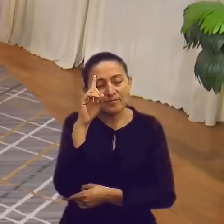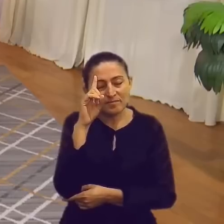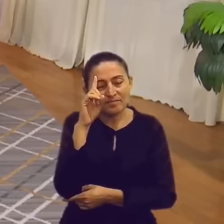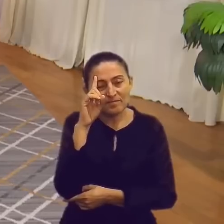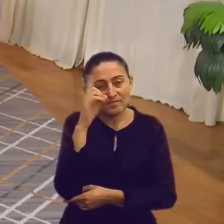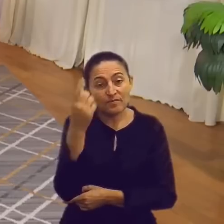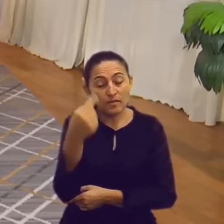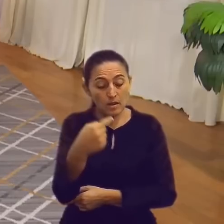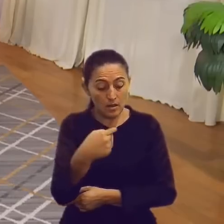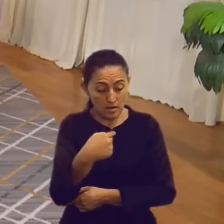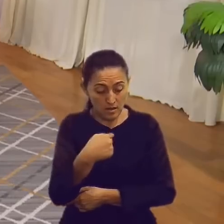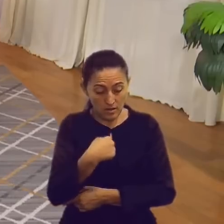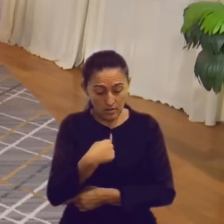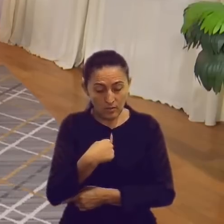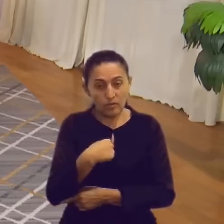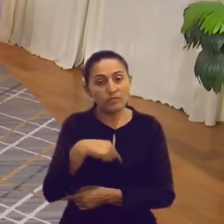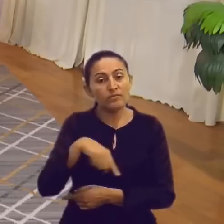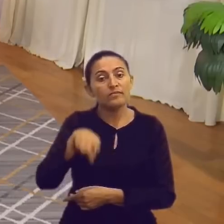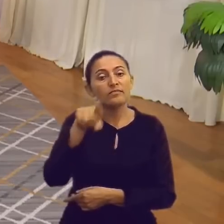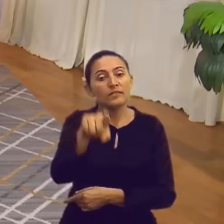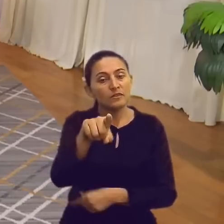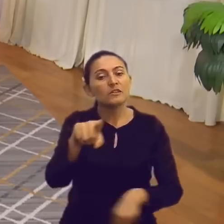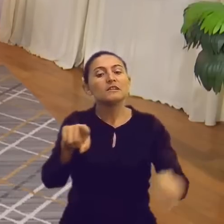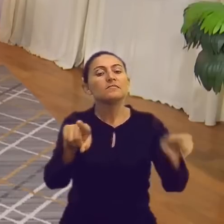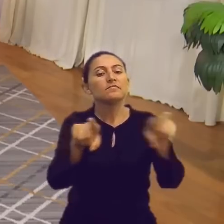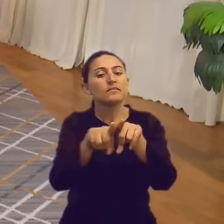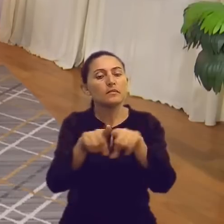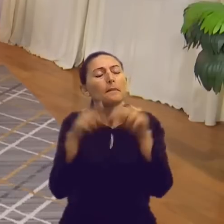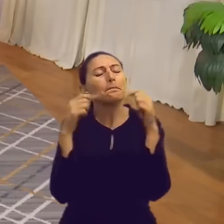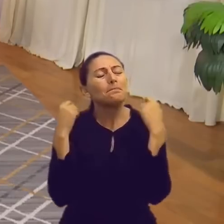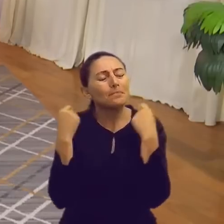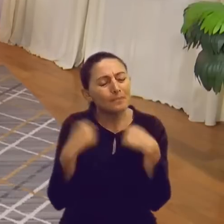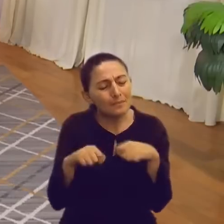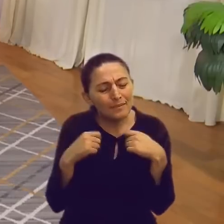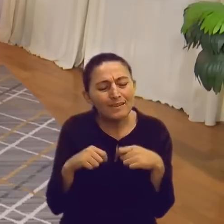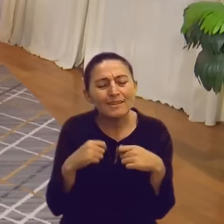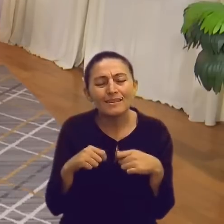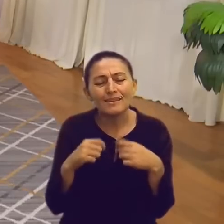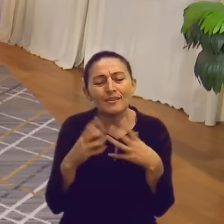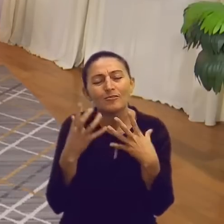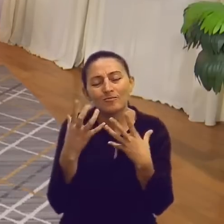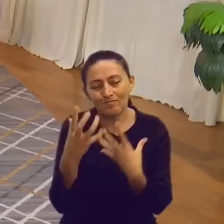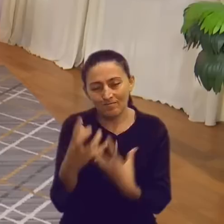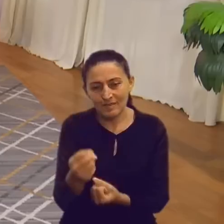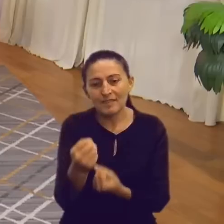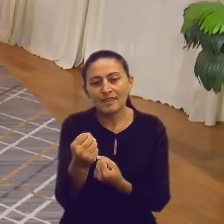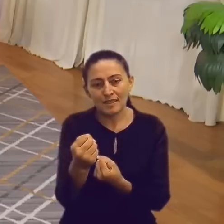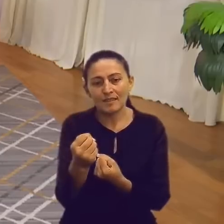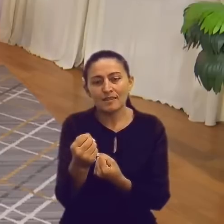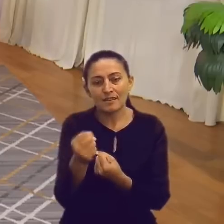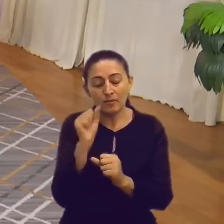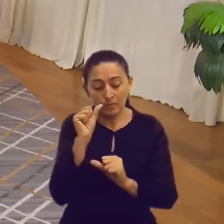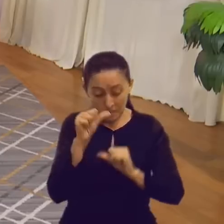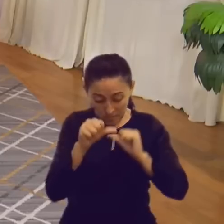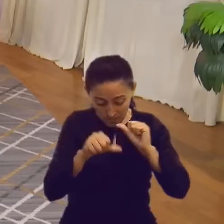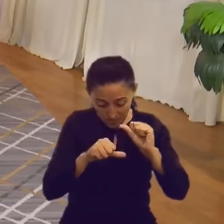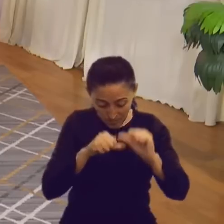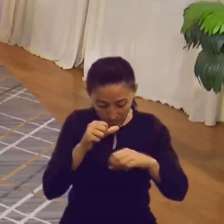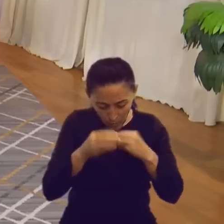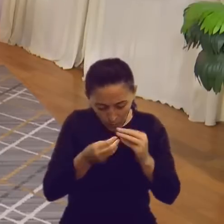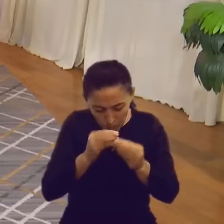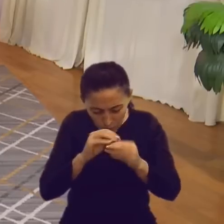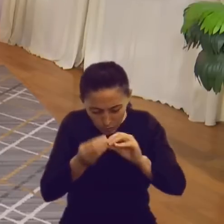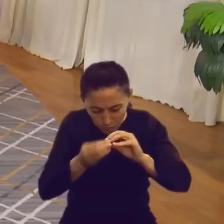Eu e você precisamos permitir ser moldados por